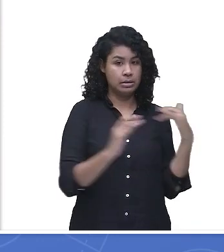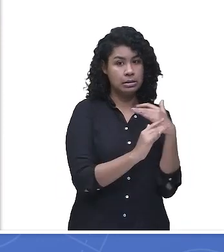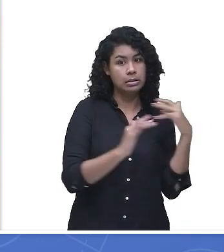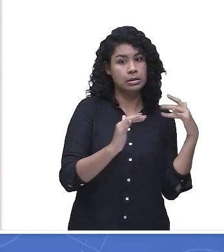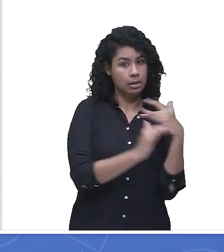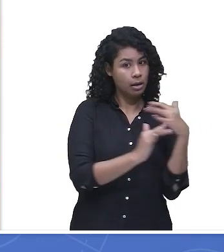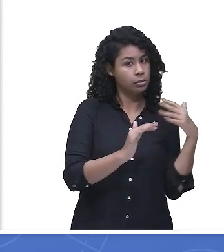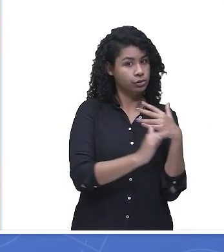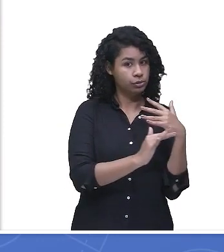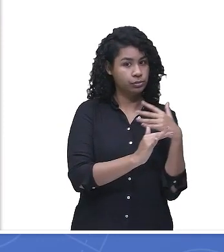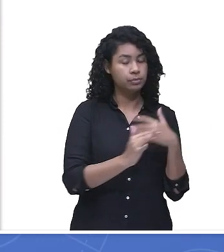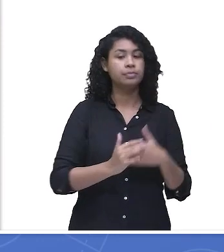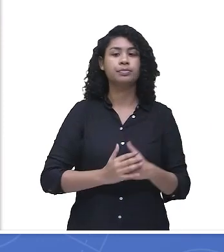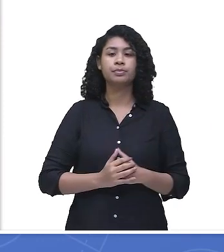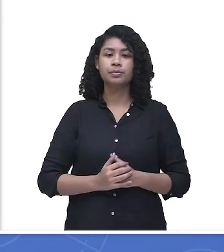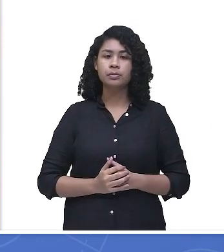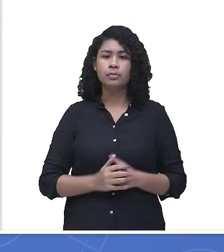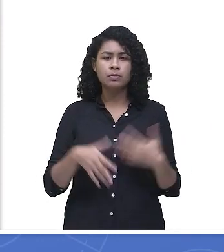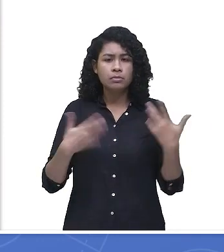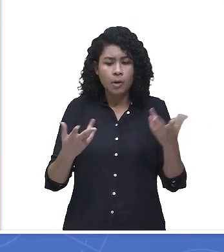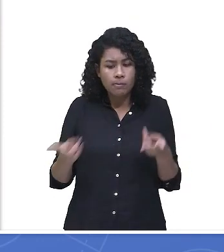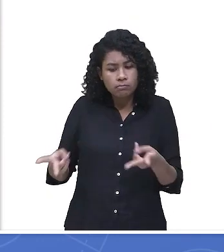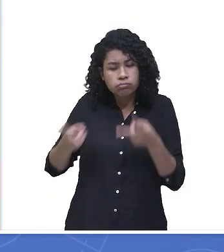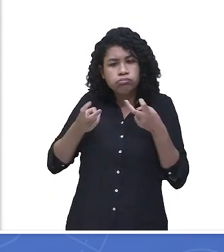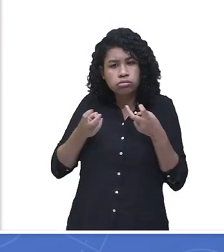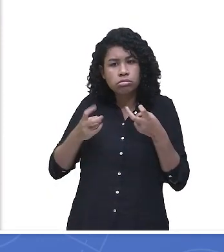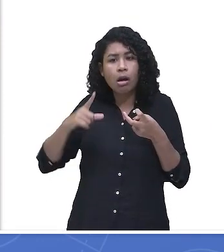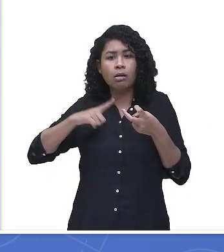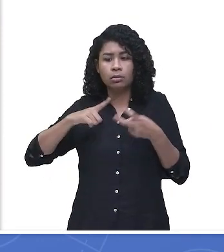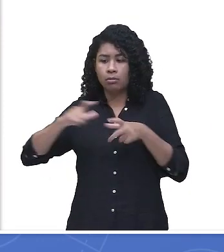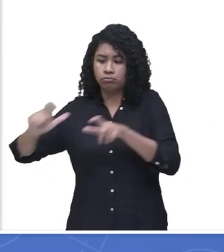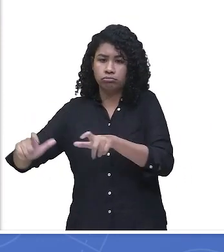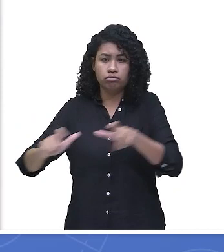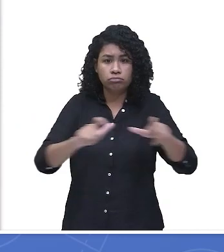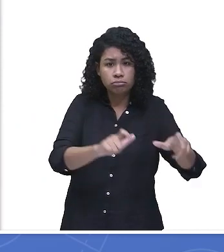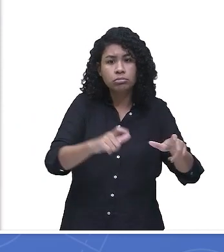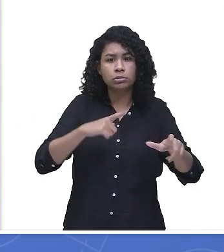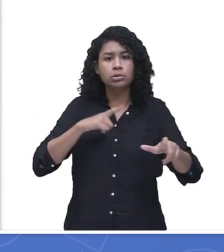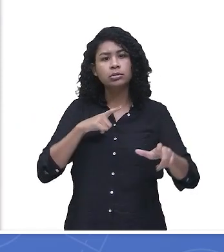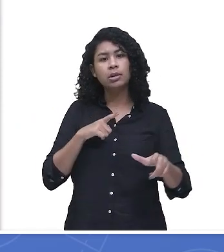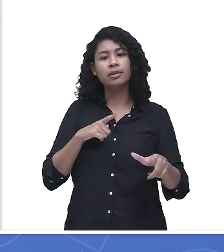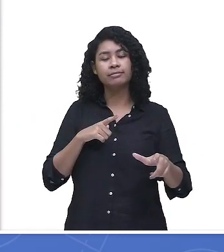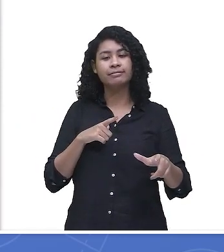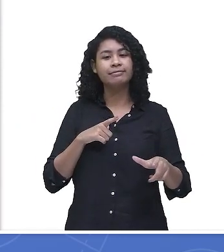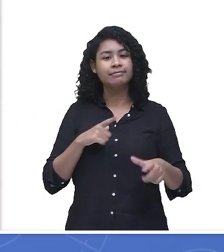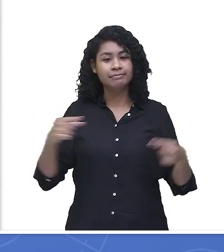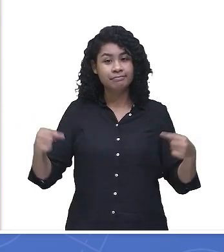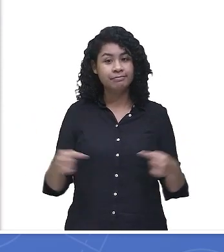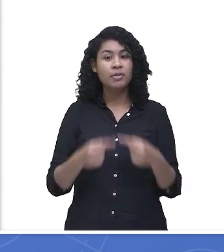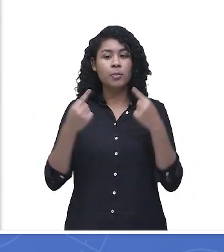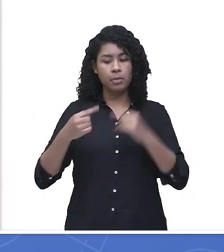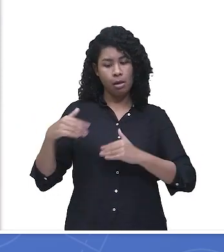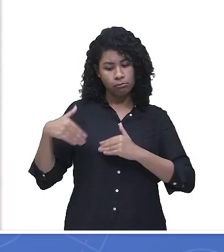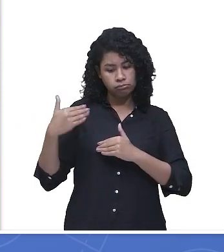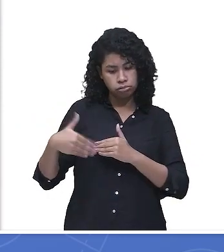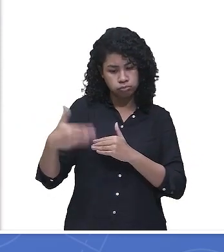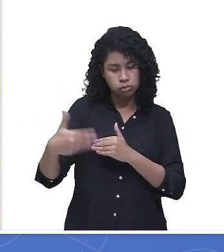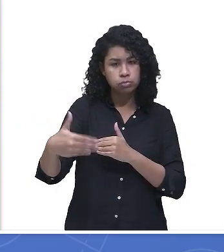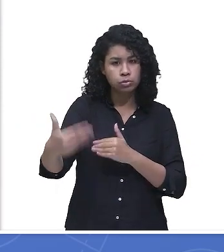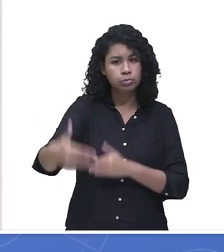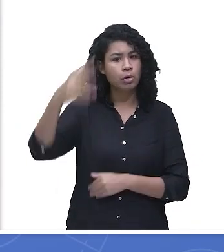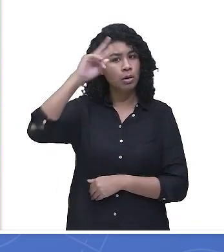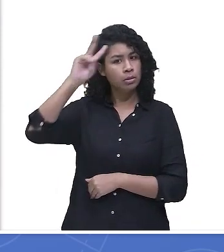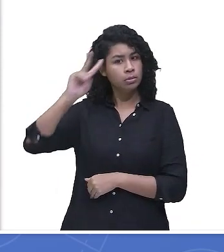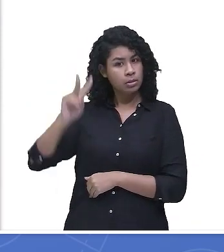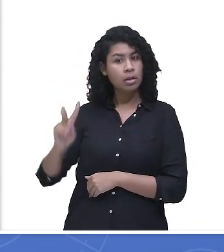o núcleo urbano. Então, percebe que esse espaço está relacionado aí com esse desenvolvimento, com os núcleos